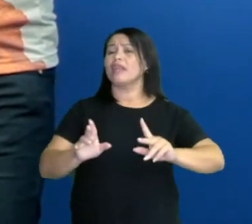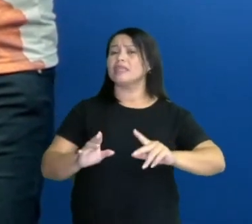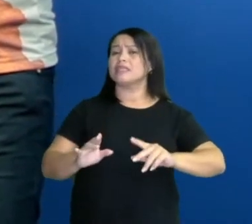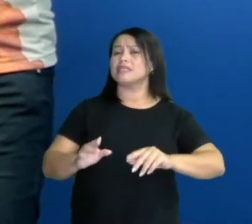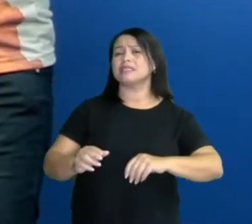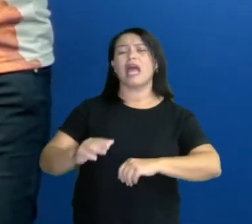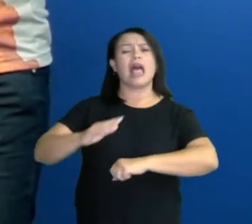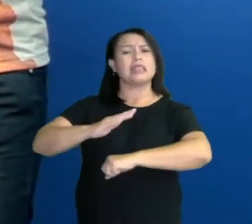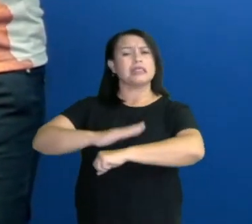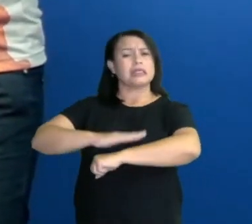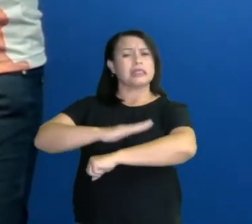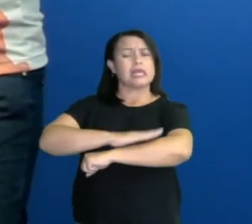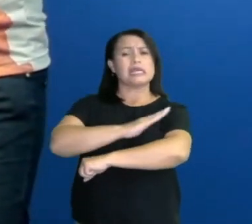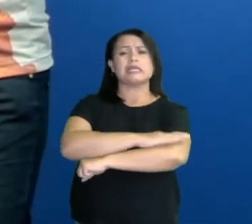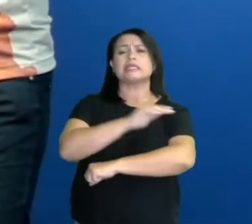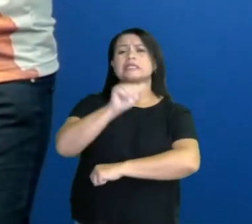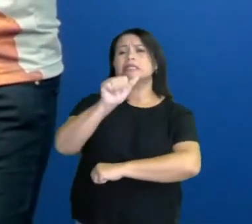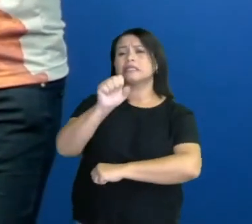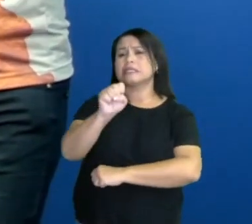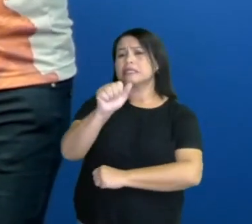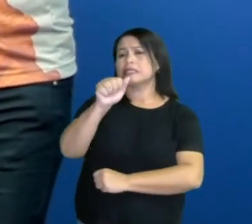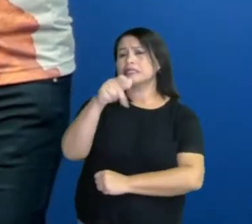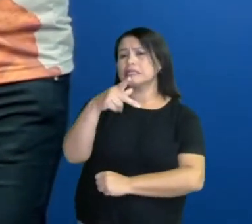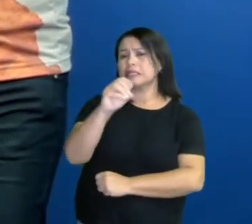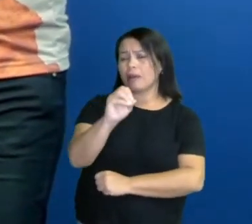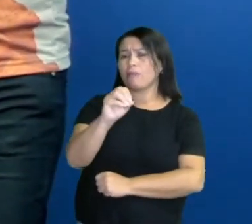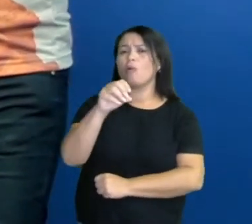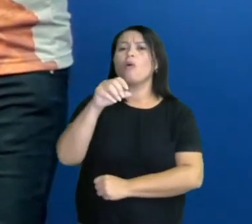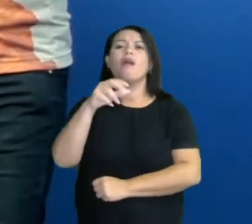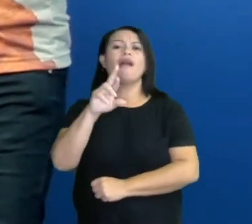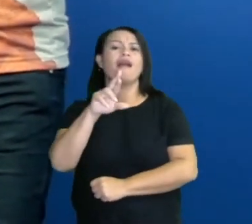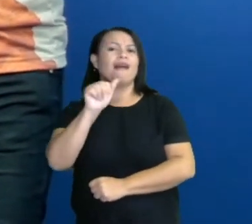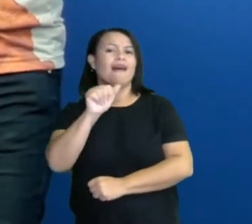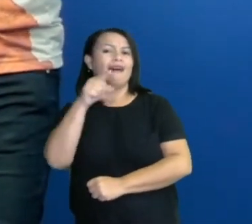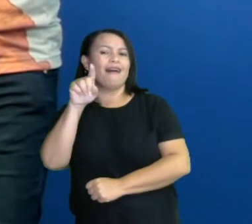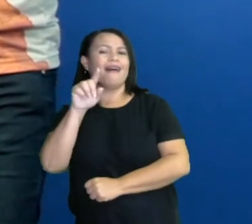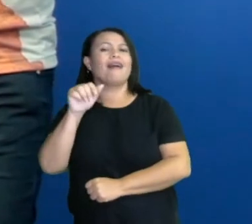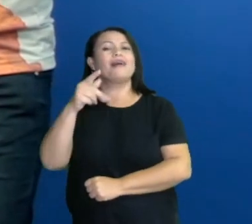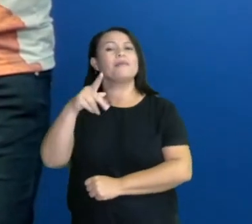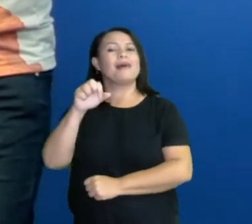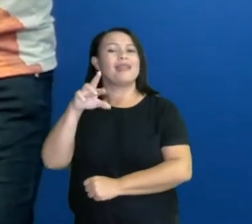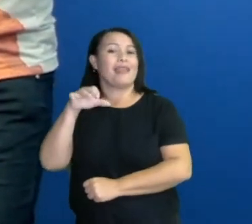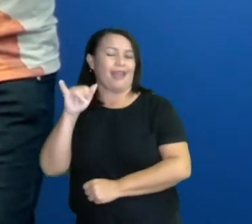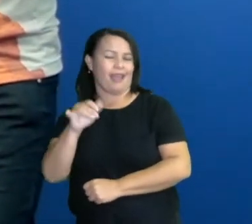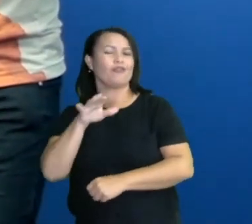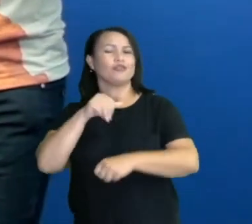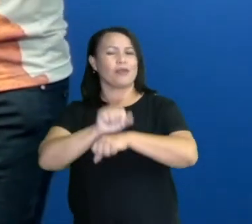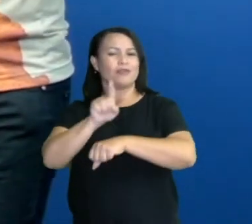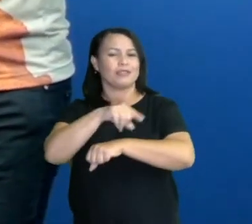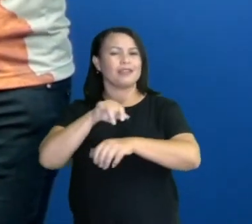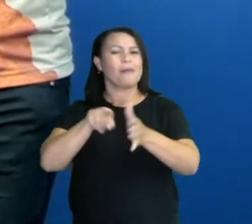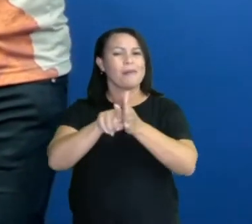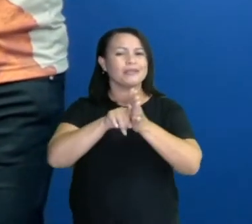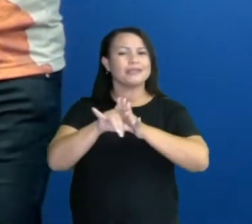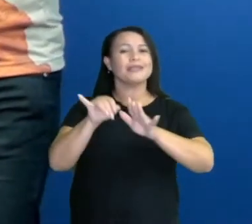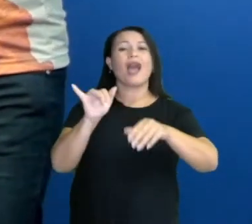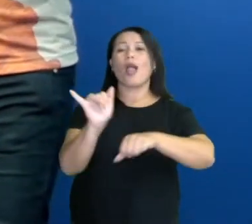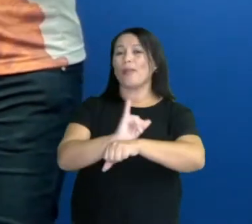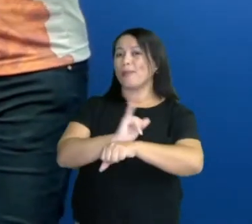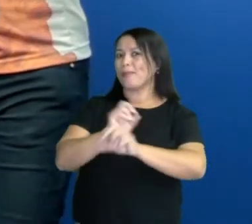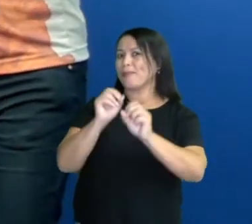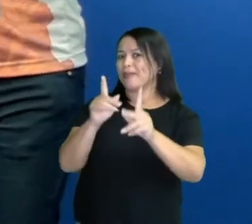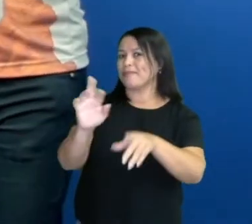sapo, rã e perereca? Vou deixar você pesquisar para me dizer nos comentários lá no YouTube, tá certo?